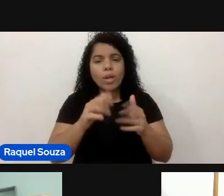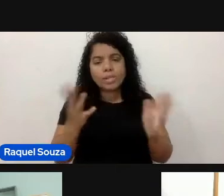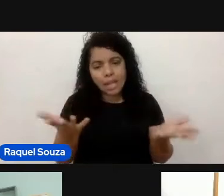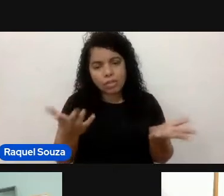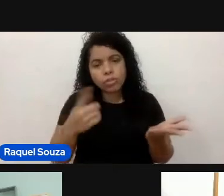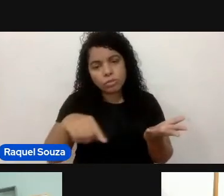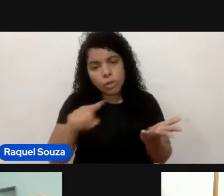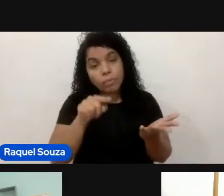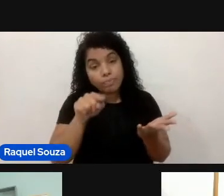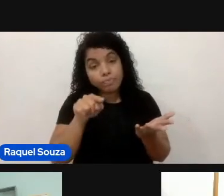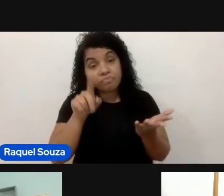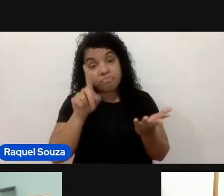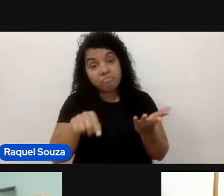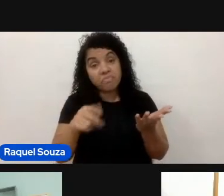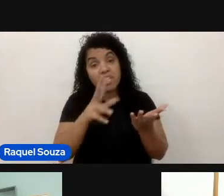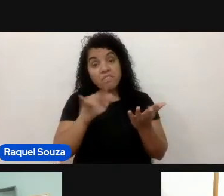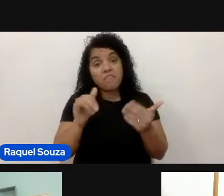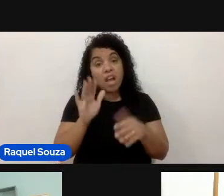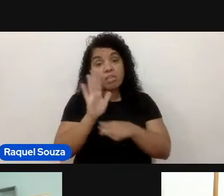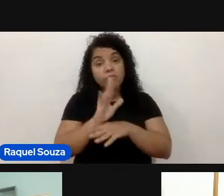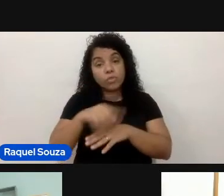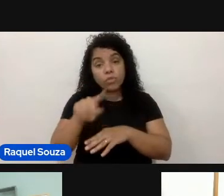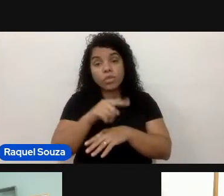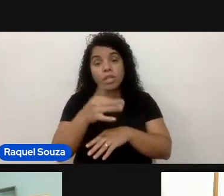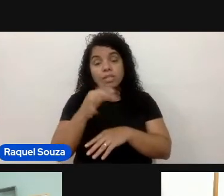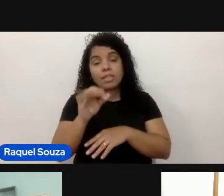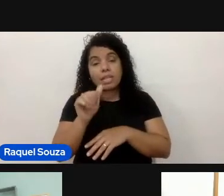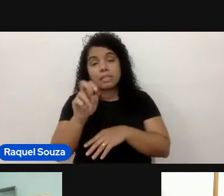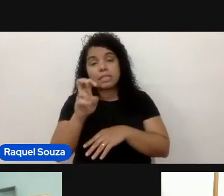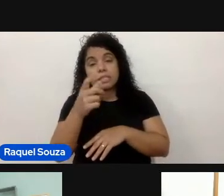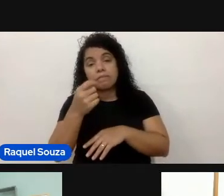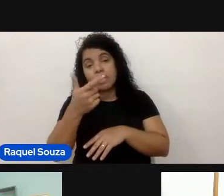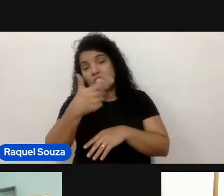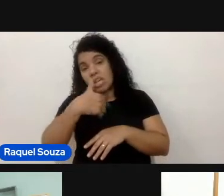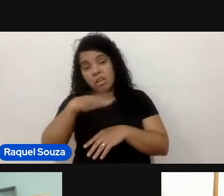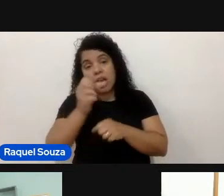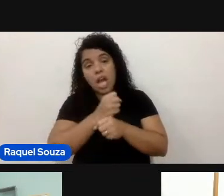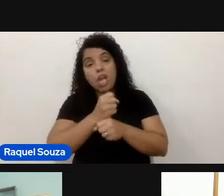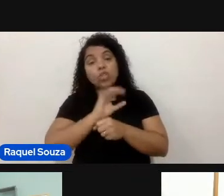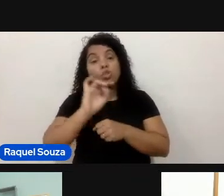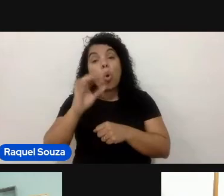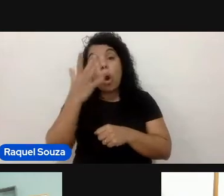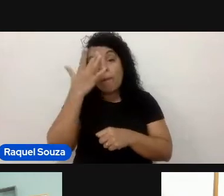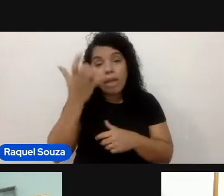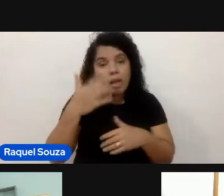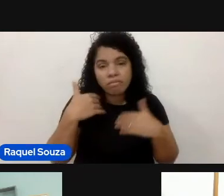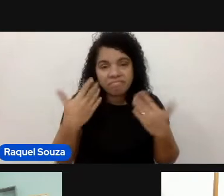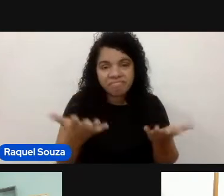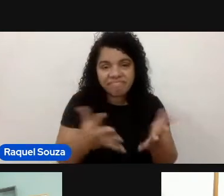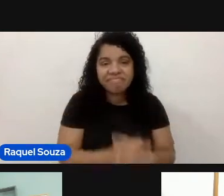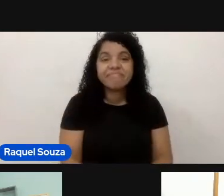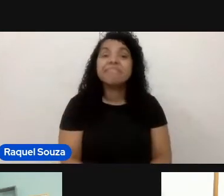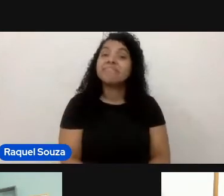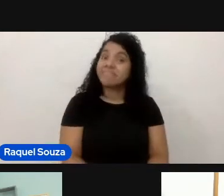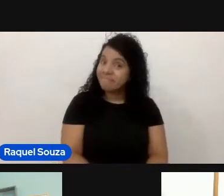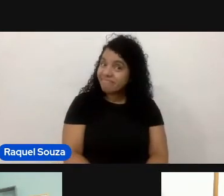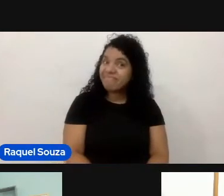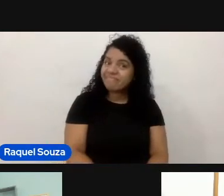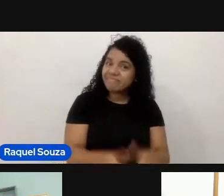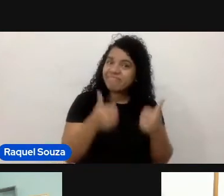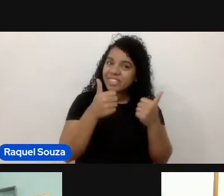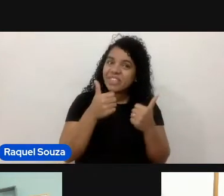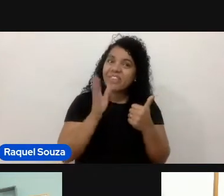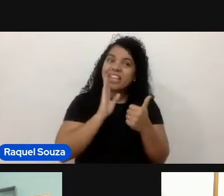que isso é o que vai guiar vocês daqui 10 anos, 20 anos, ou até mesmo amanhã. Muito bem. Legal, já temos aí a